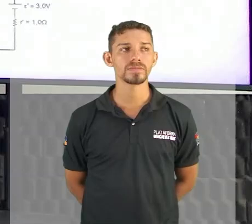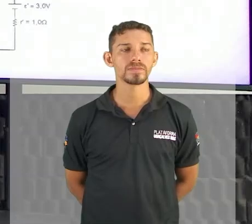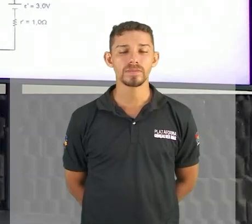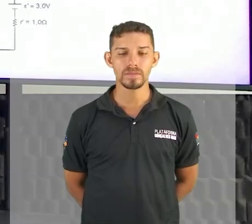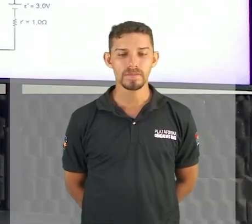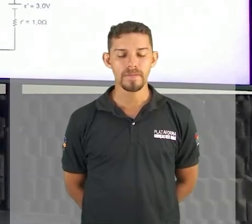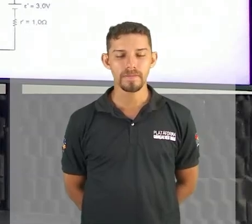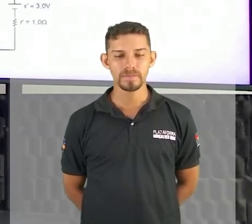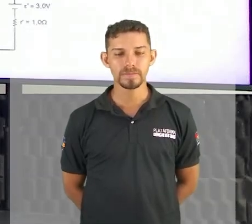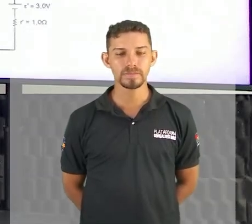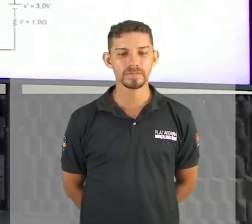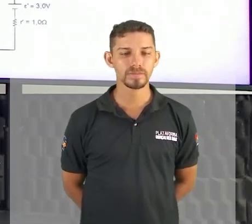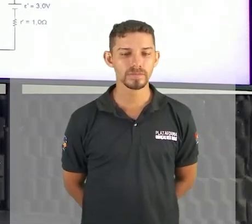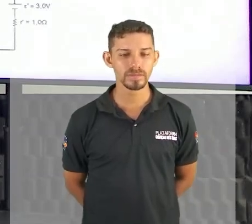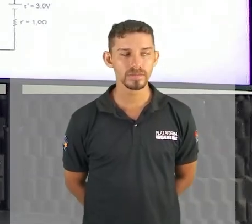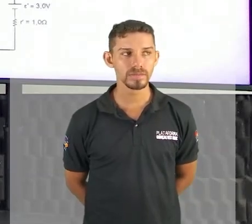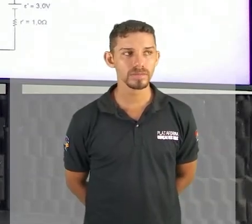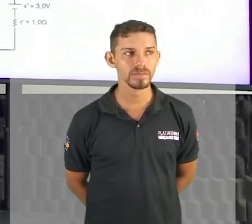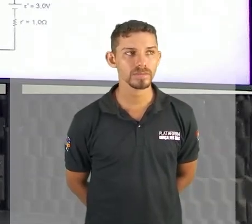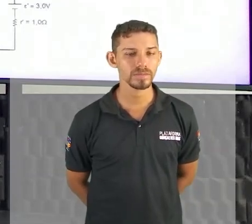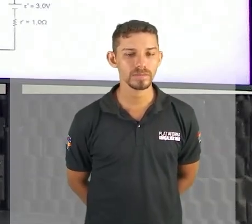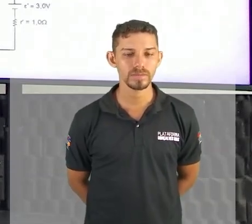aqui R1